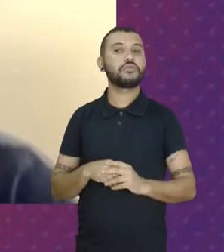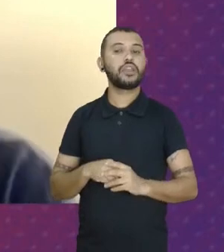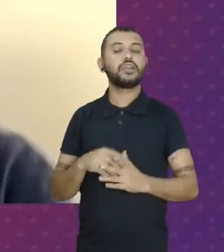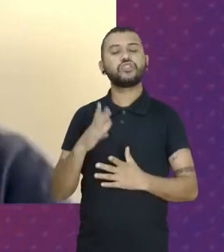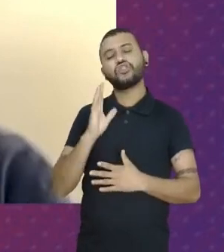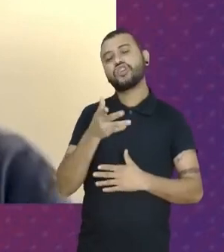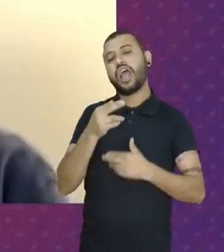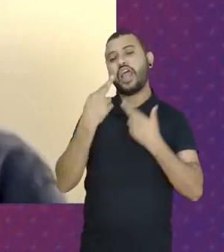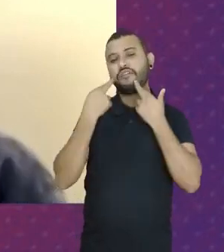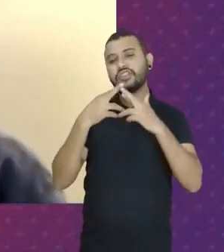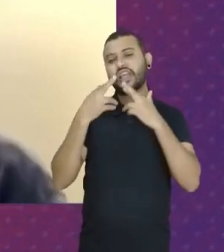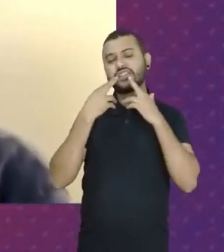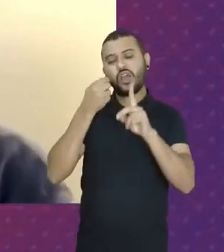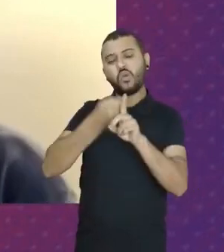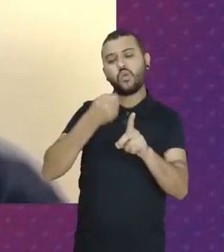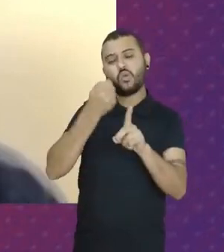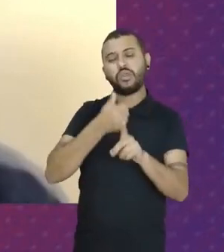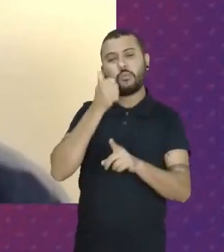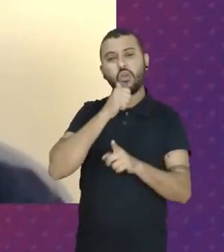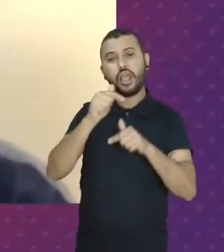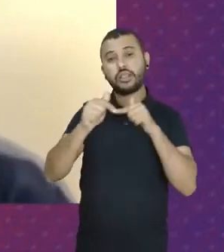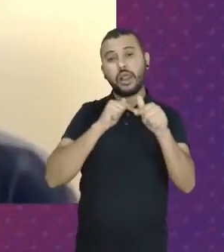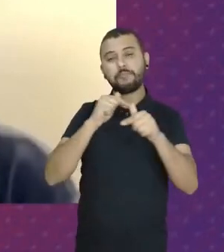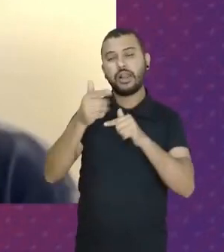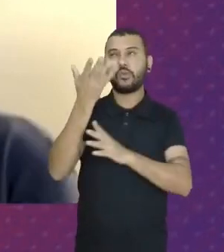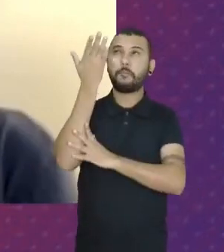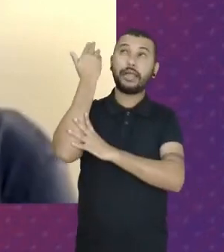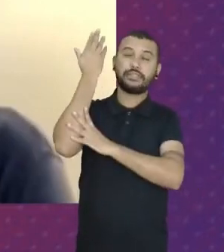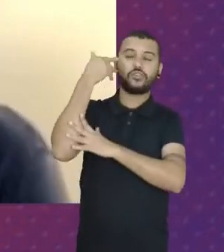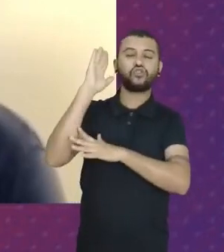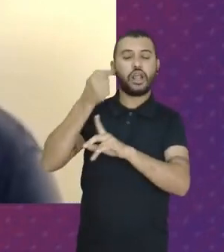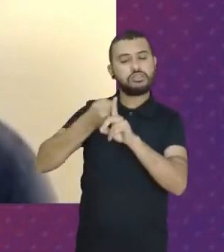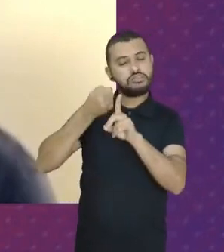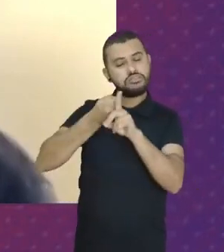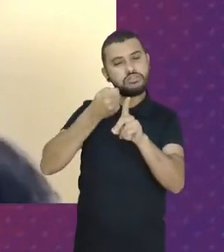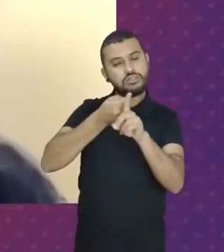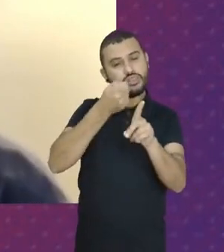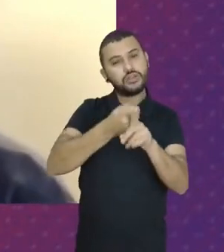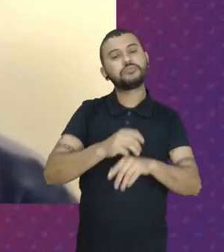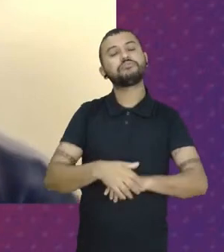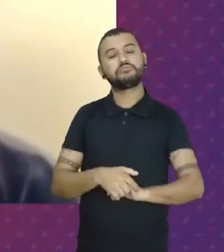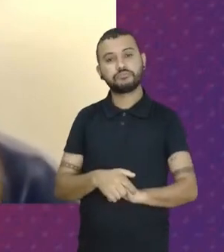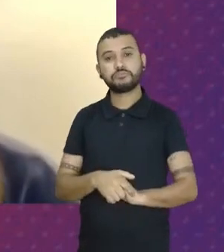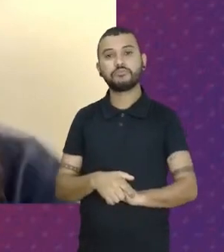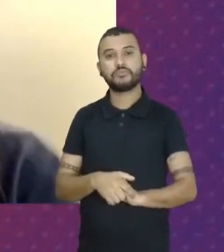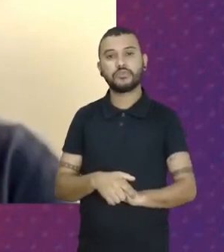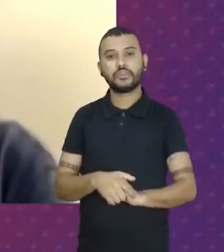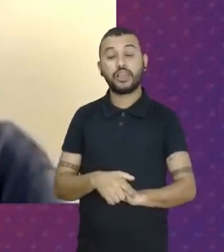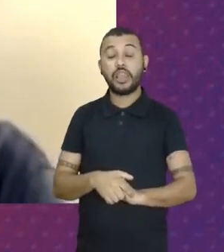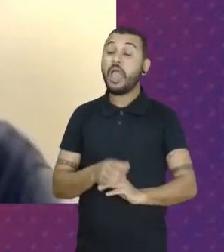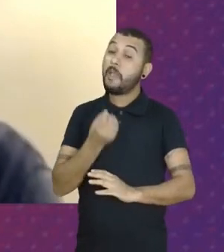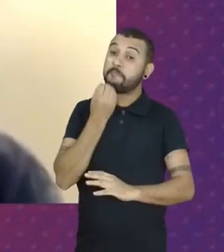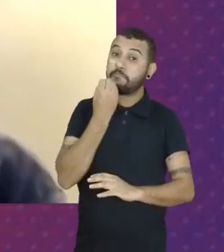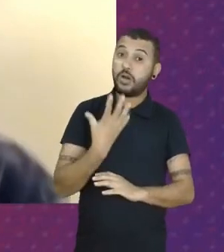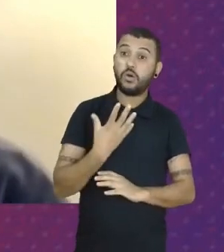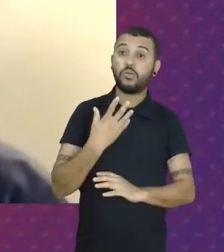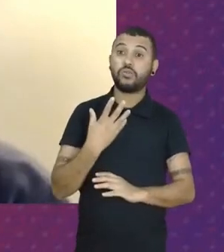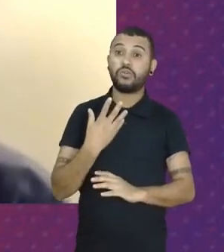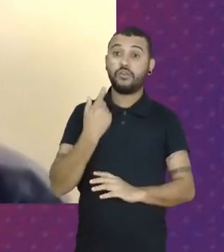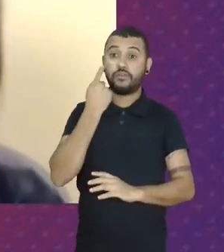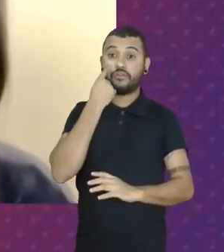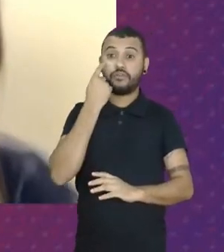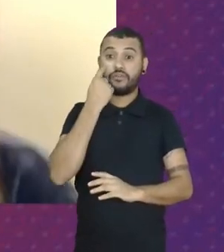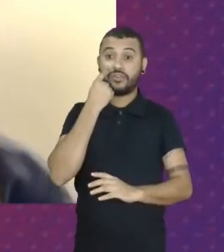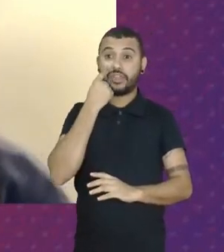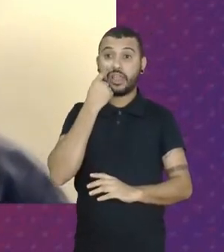reivindicações e lutas das mulheres trabalhadoras naquela época. Um estudo muito bom da